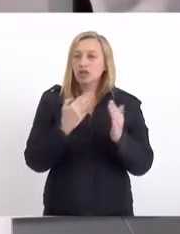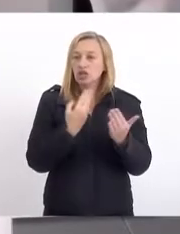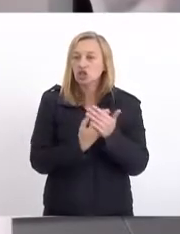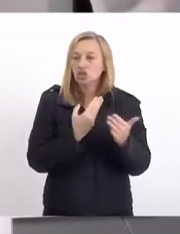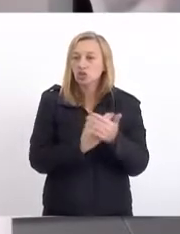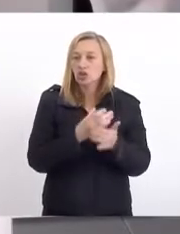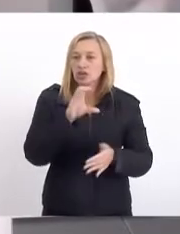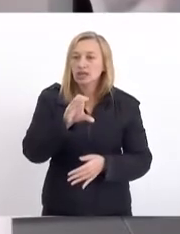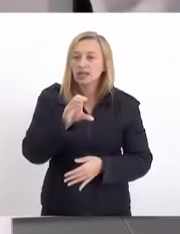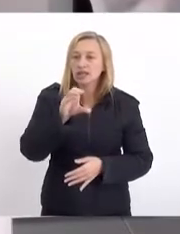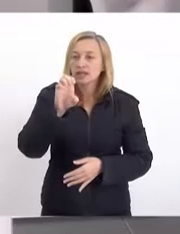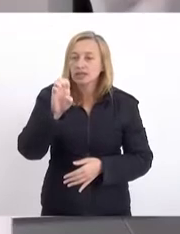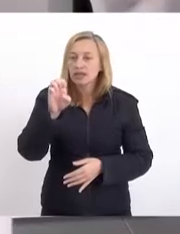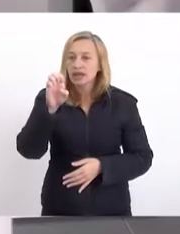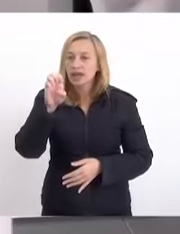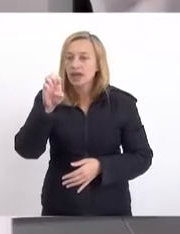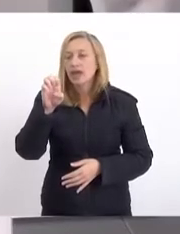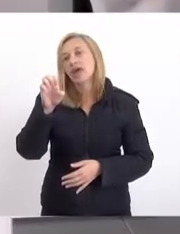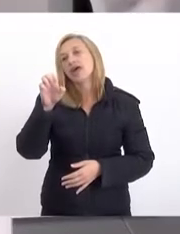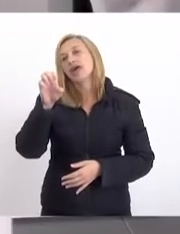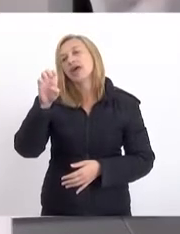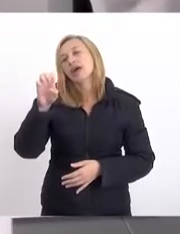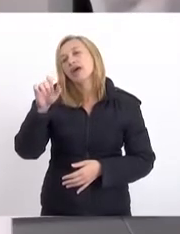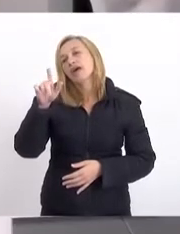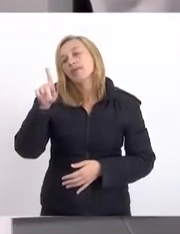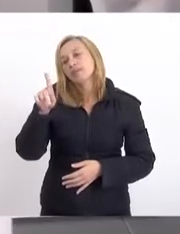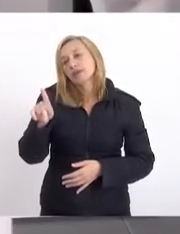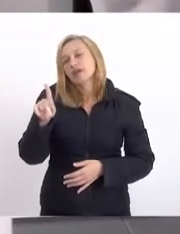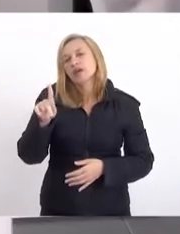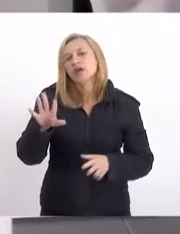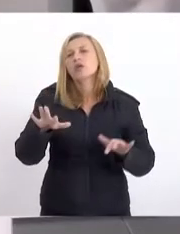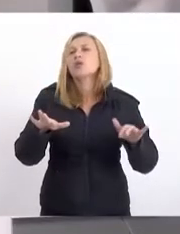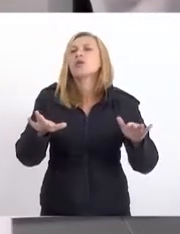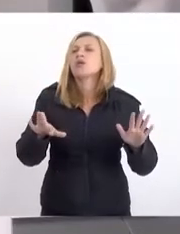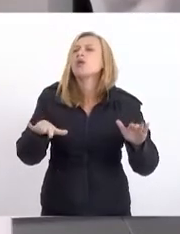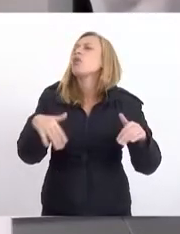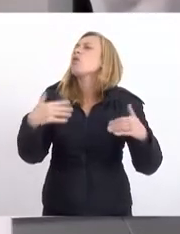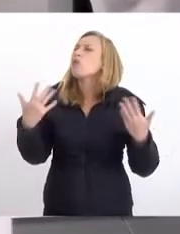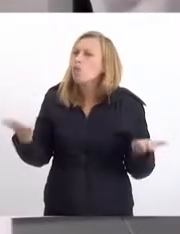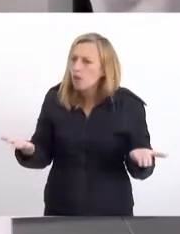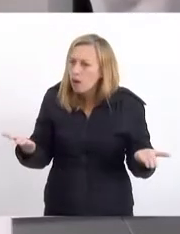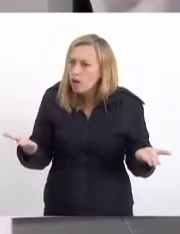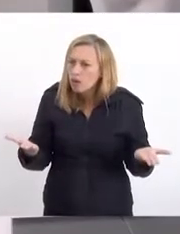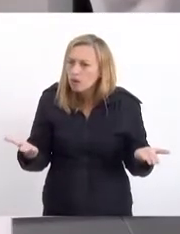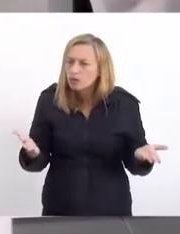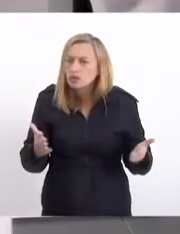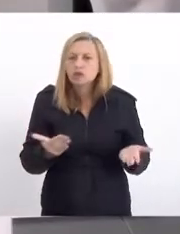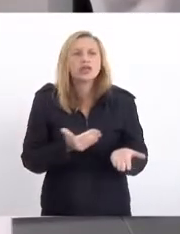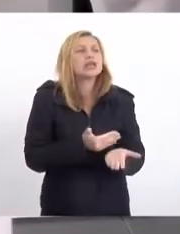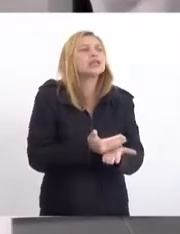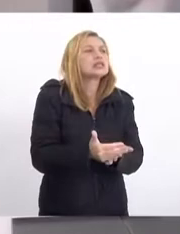que CIEPs serão esses? Quando serão efetivados cada um deles?